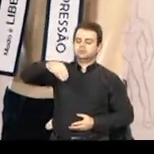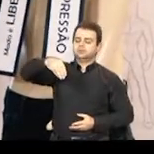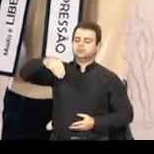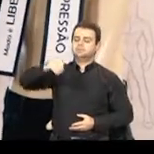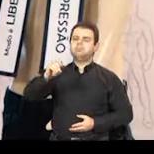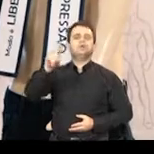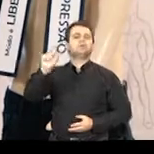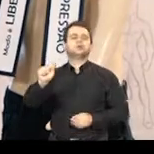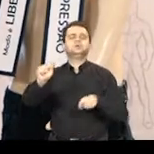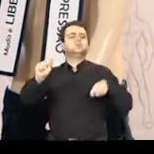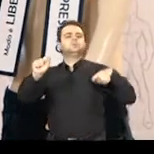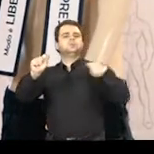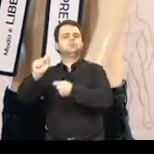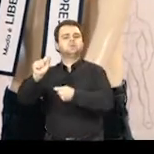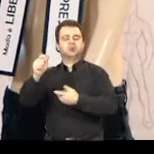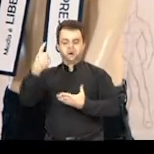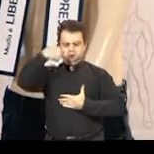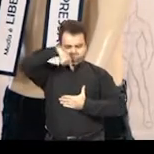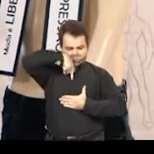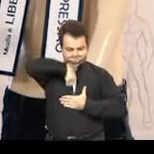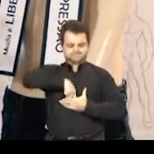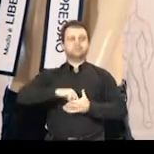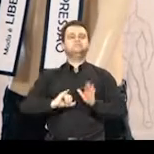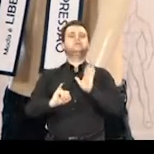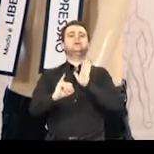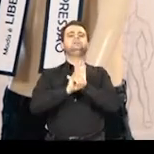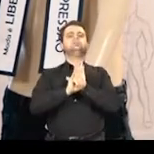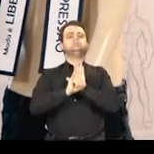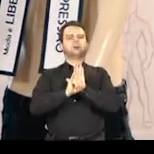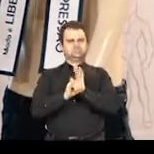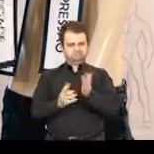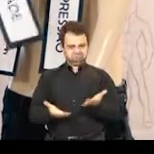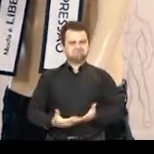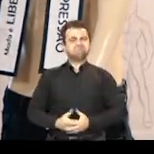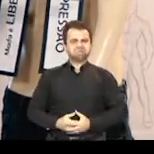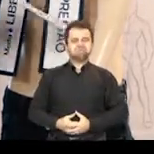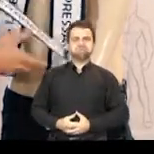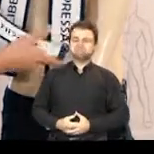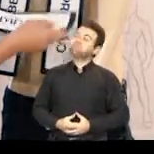Moda é identidade.